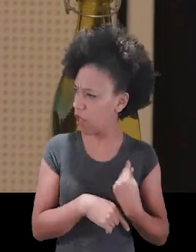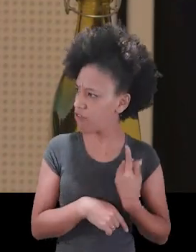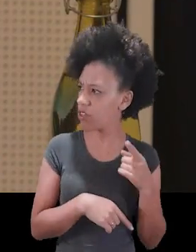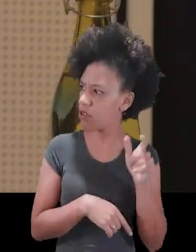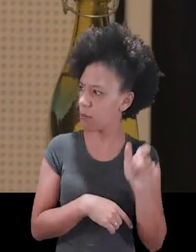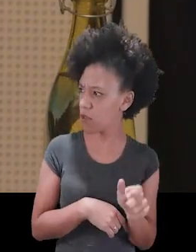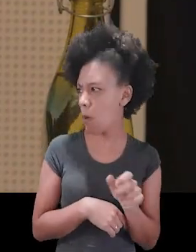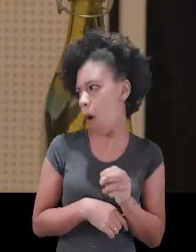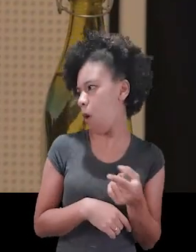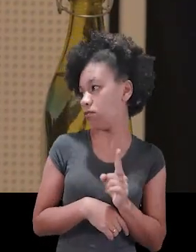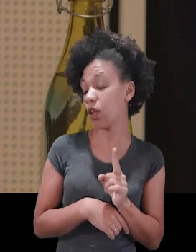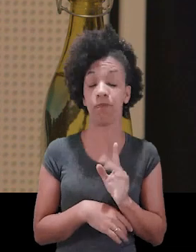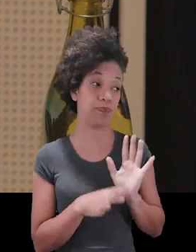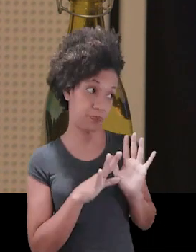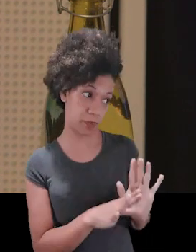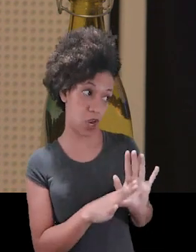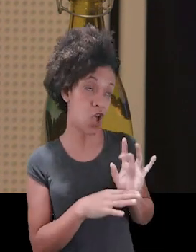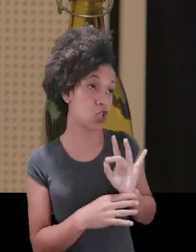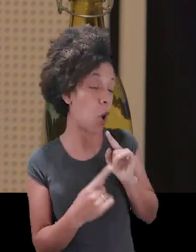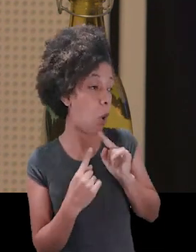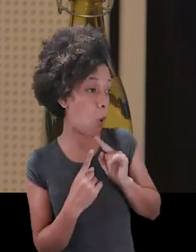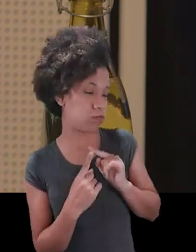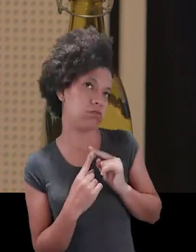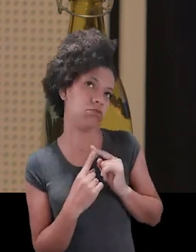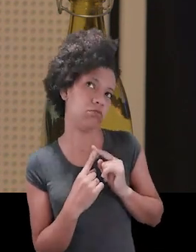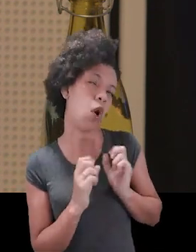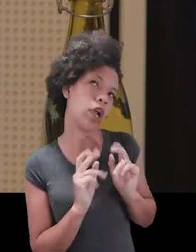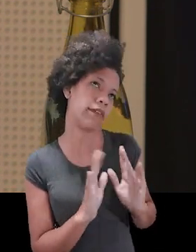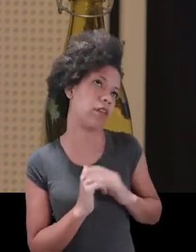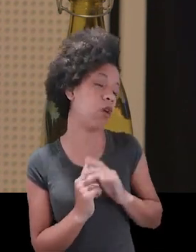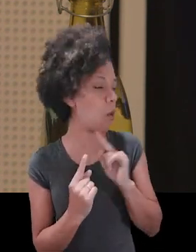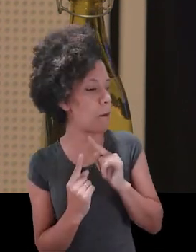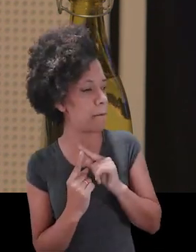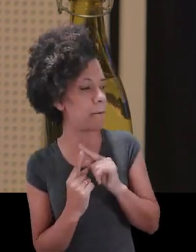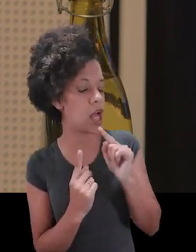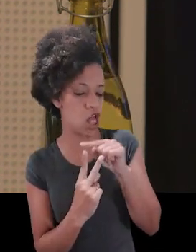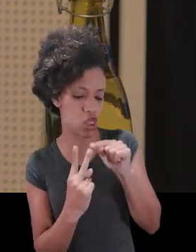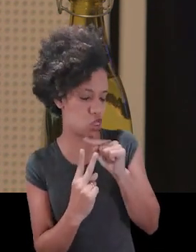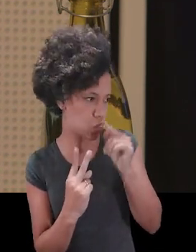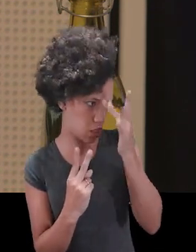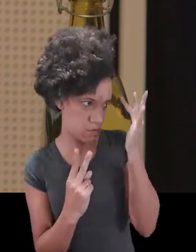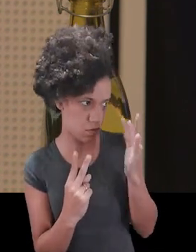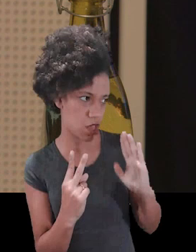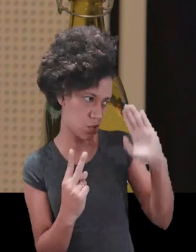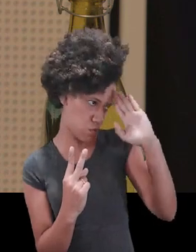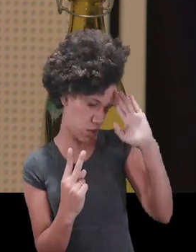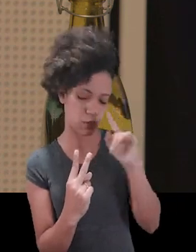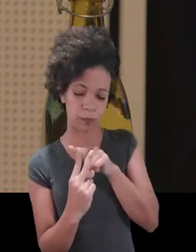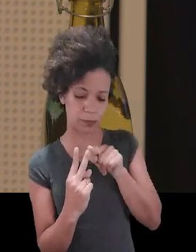a vida dessas em dois não tem só tem um tipo de Tem nada não tá bom vamos lá não ser bonzinho mas nós tem dois tipos de gente que esse